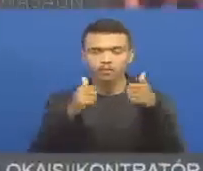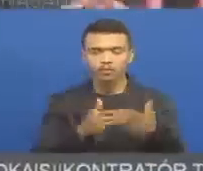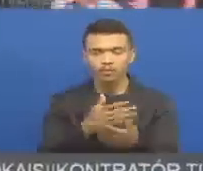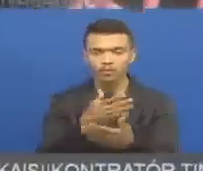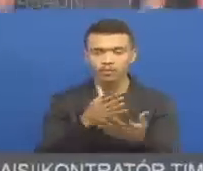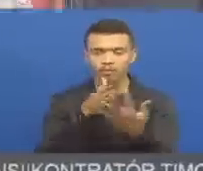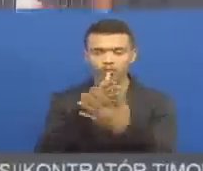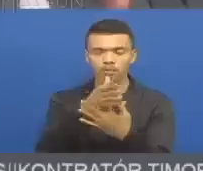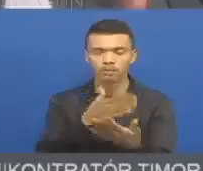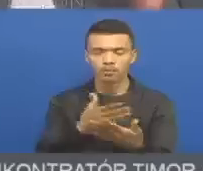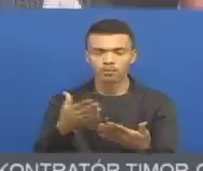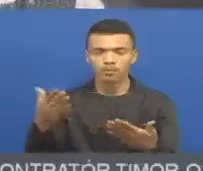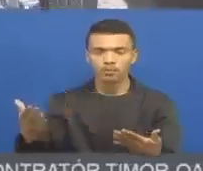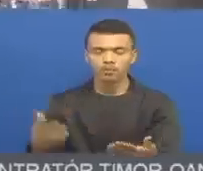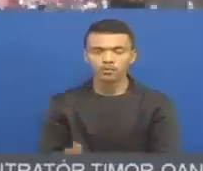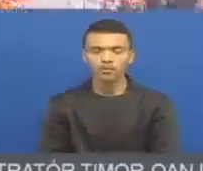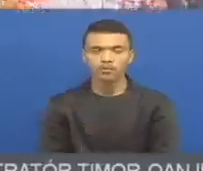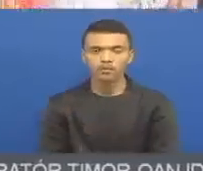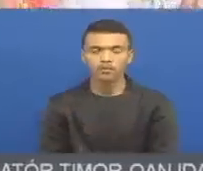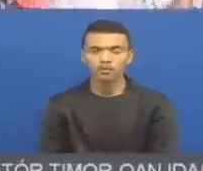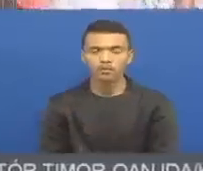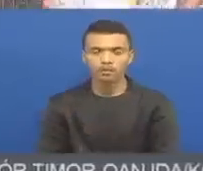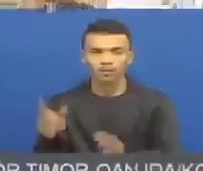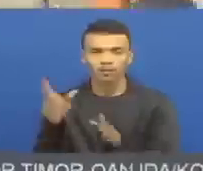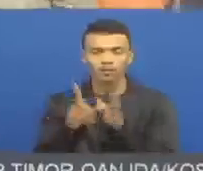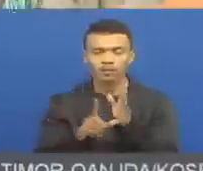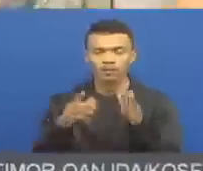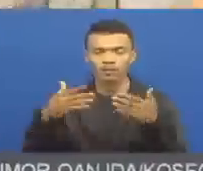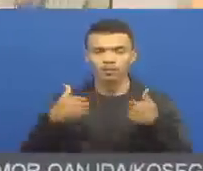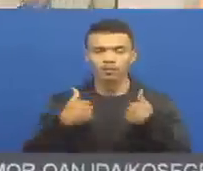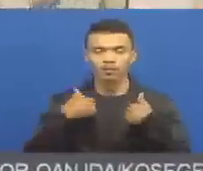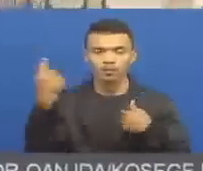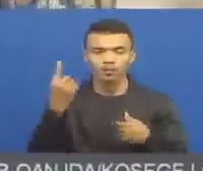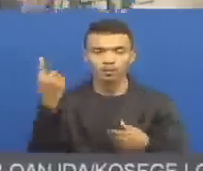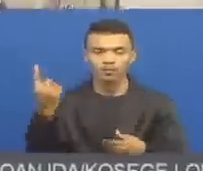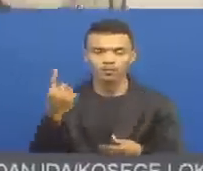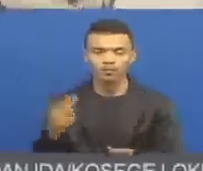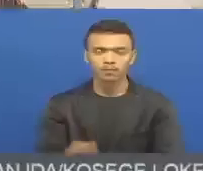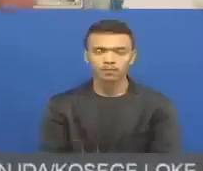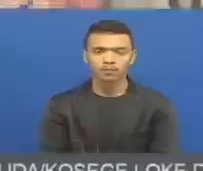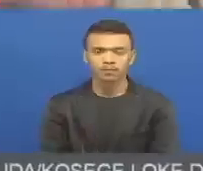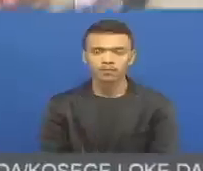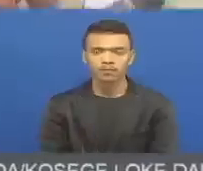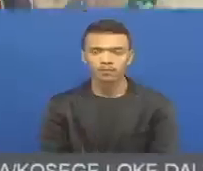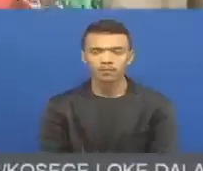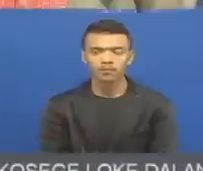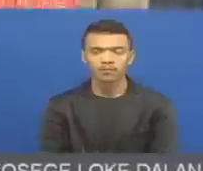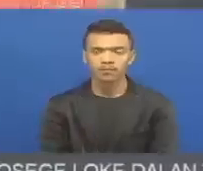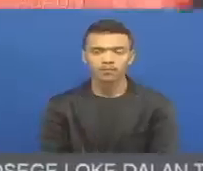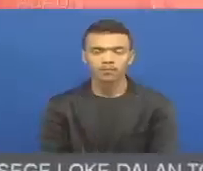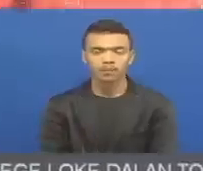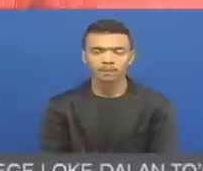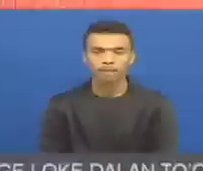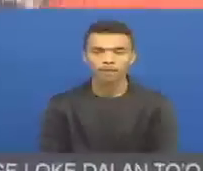nebe ilícito. E lei la permite. Não é nem tá lá o rela. Na fatia, se a parte é feita, mas muito com a parte pensico, pentele, sira. Apoio